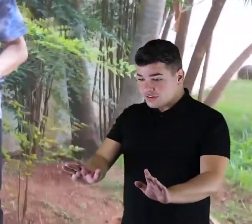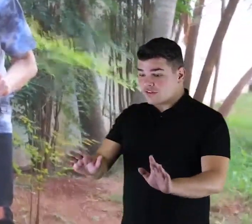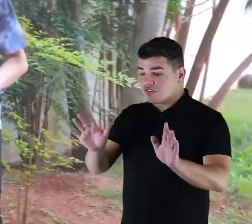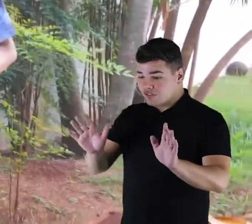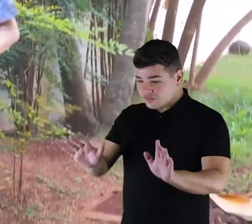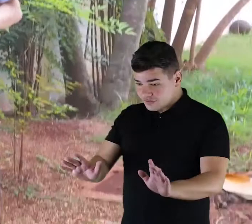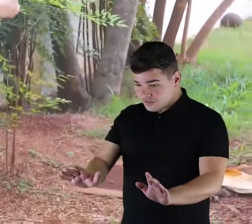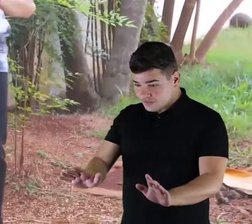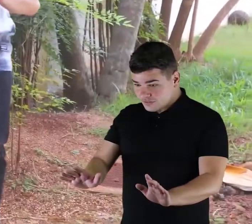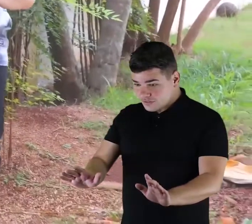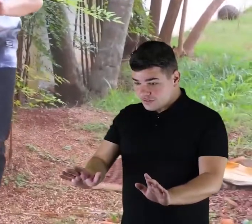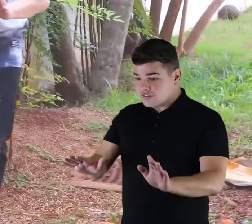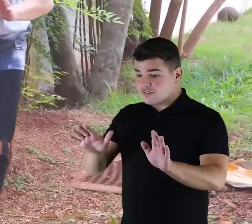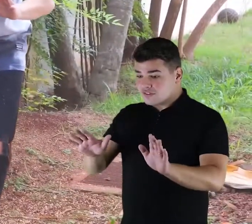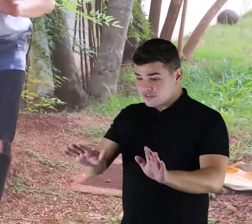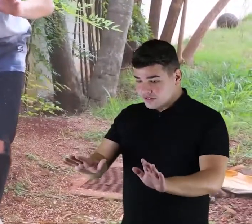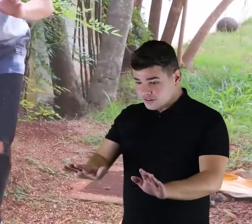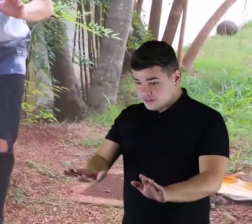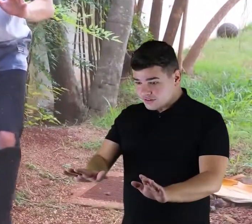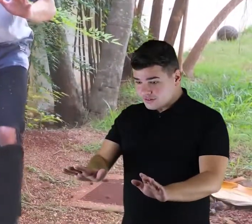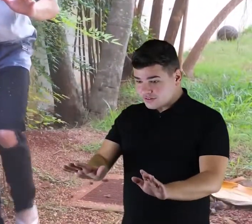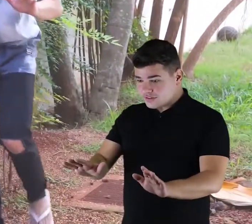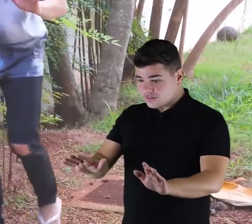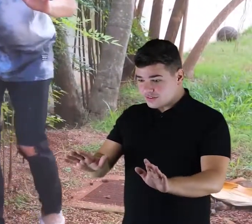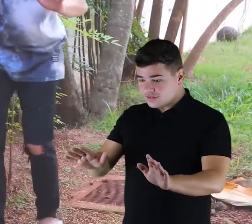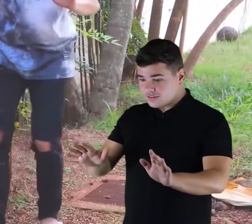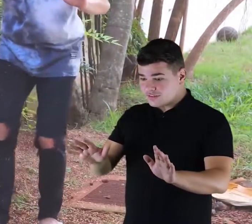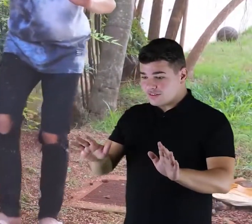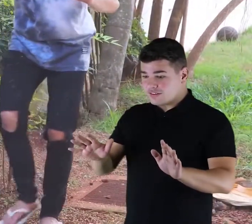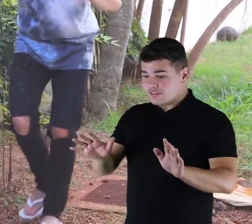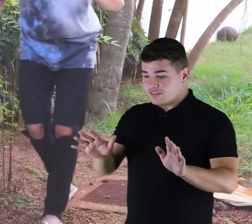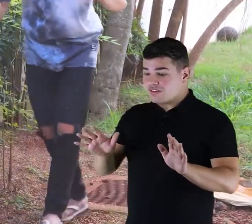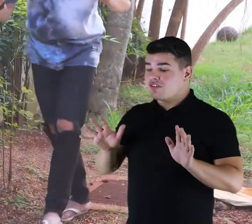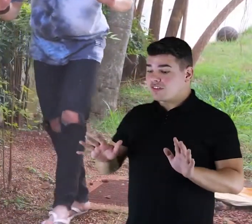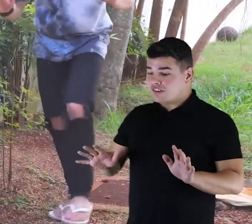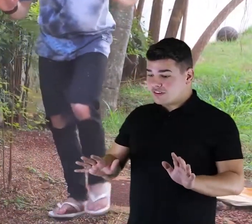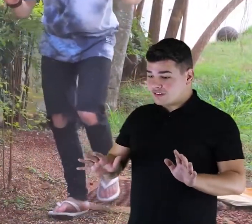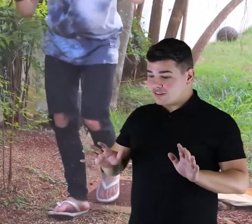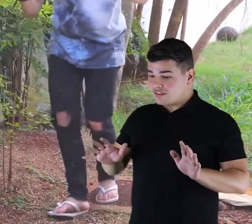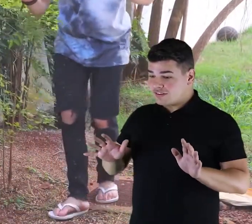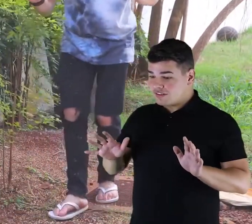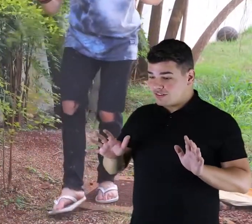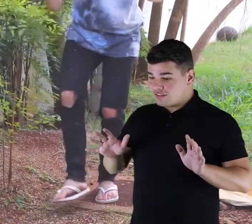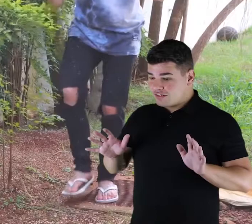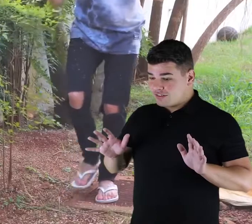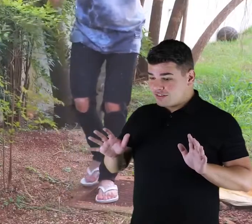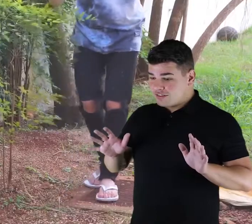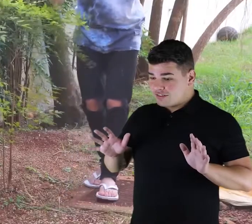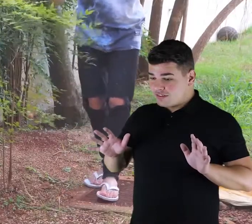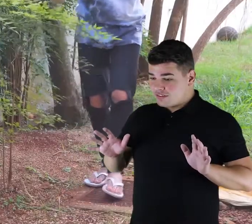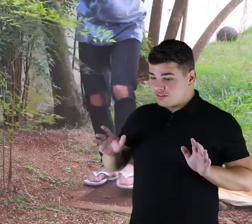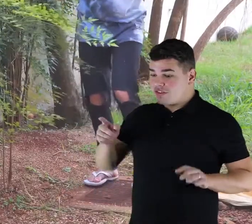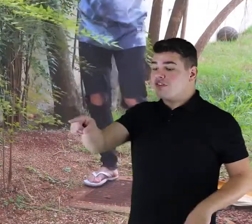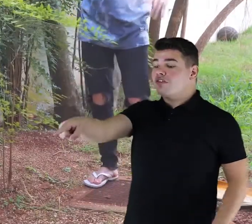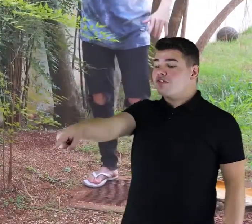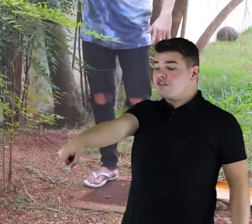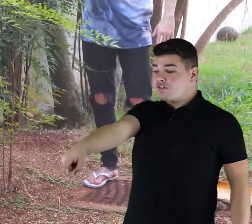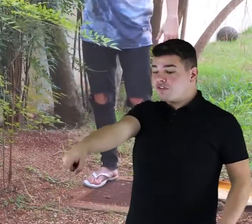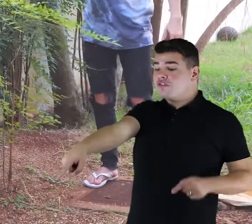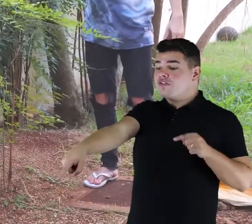Tusk se mantém parado. Fica. Aruan dá passos para trás. Fica.